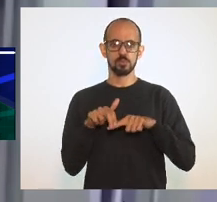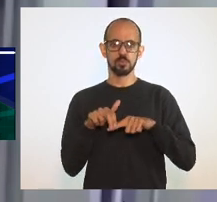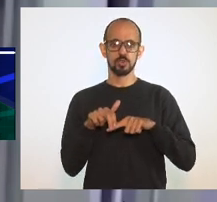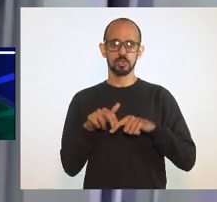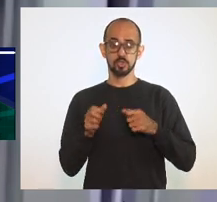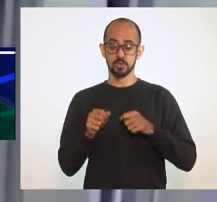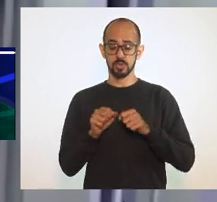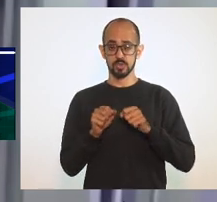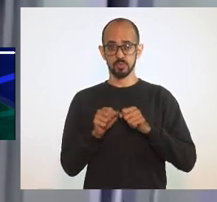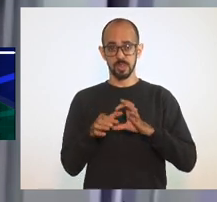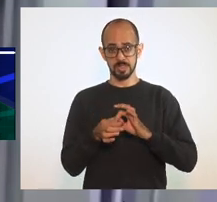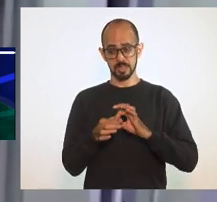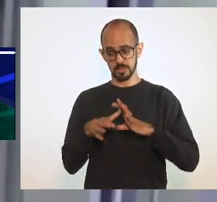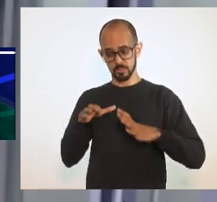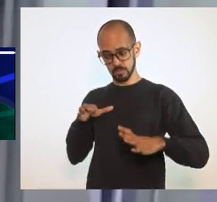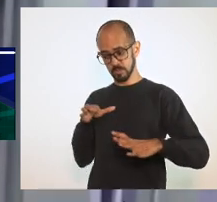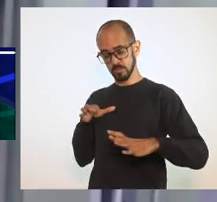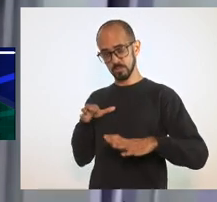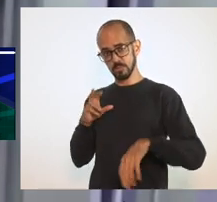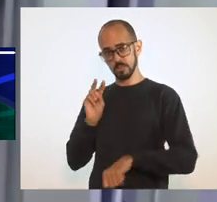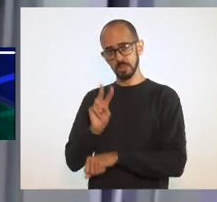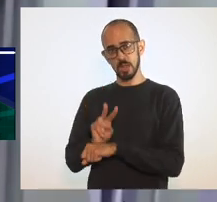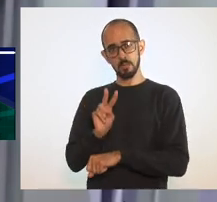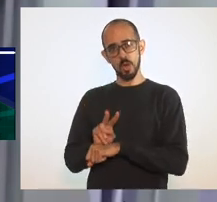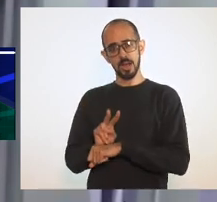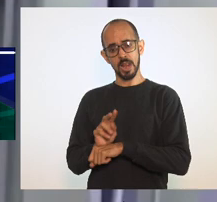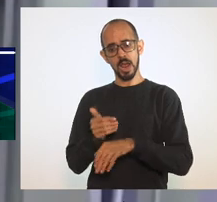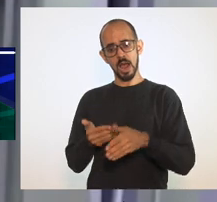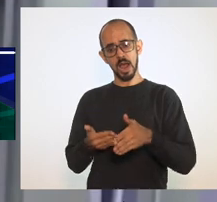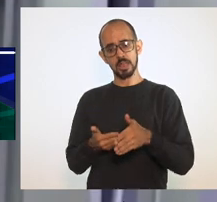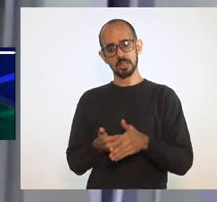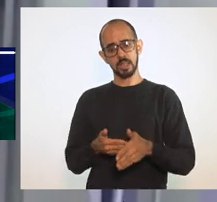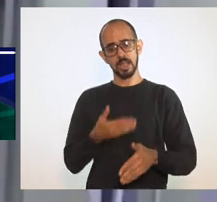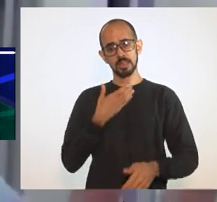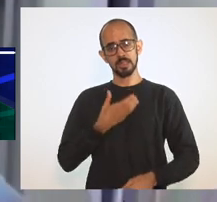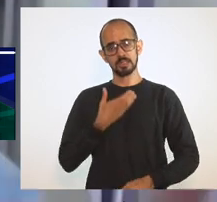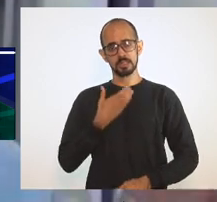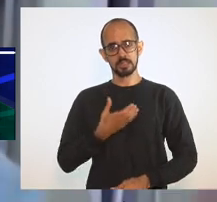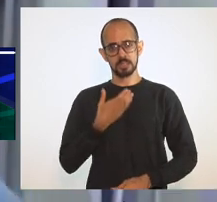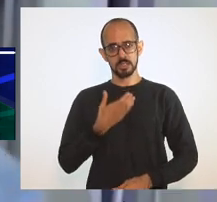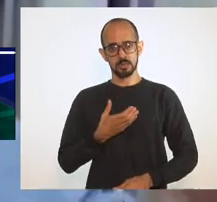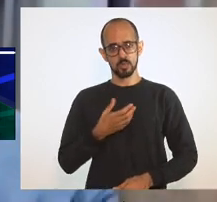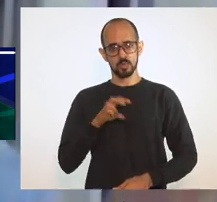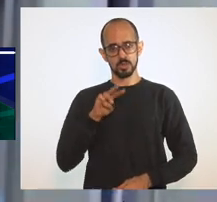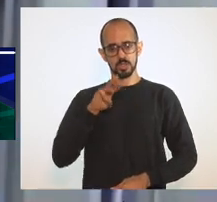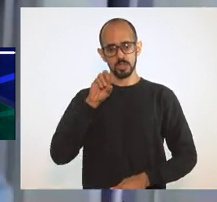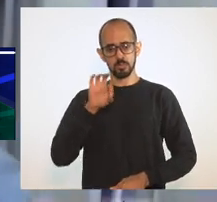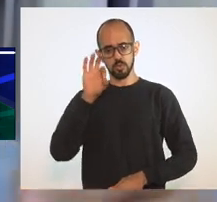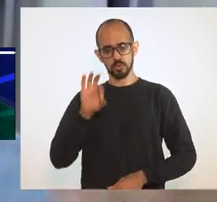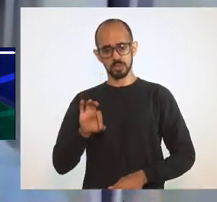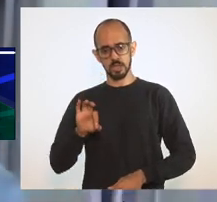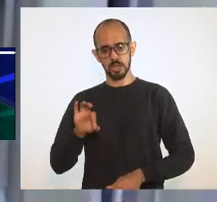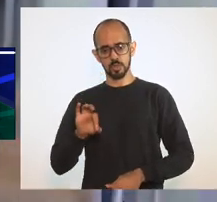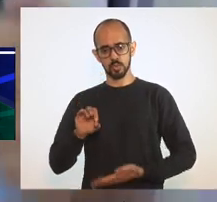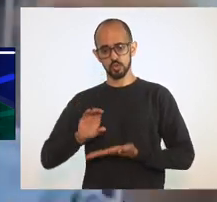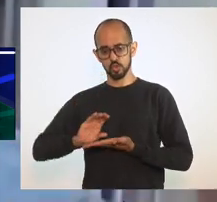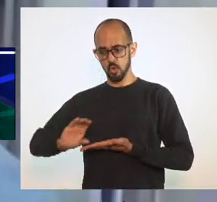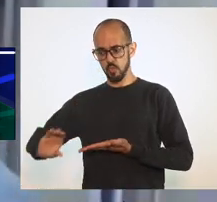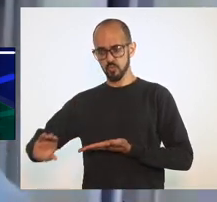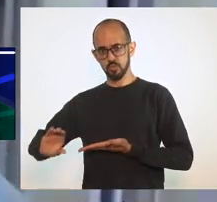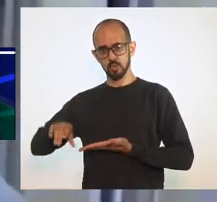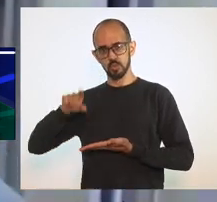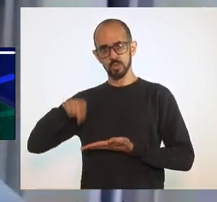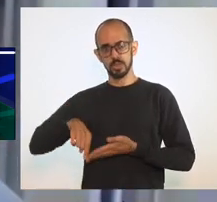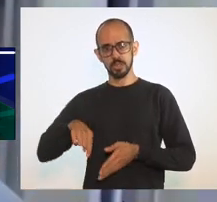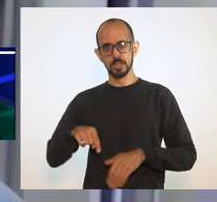desvinculação transitória até o final do ano de 2021, 30% de um fundo já é